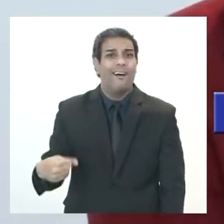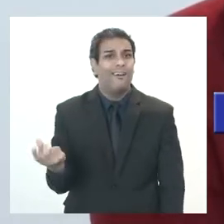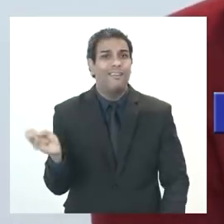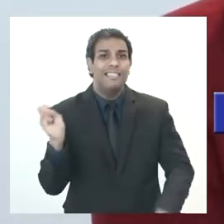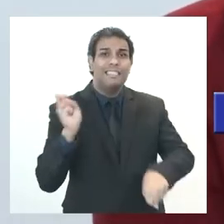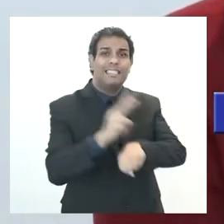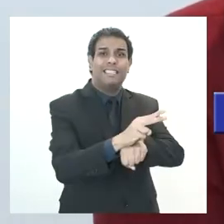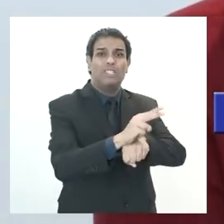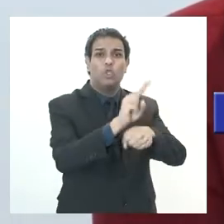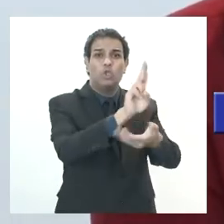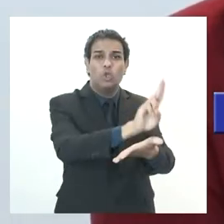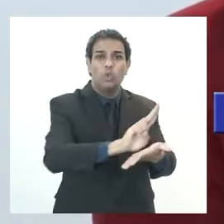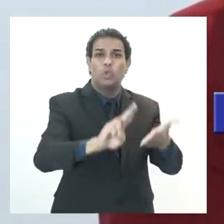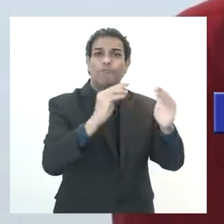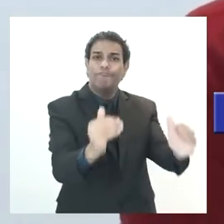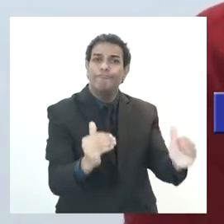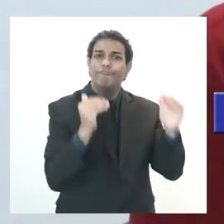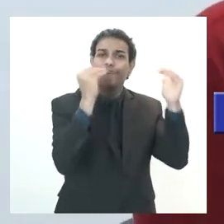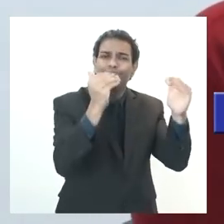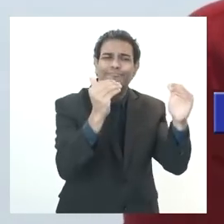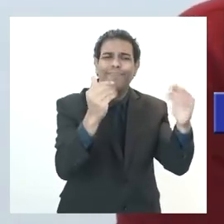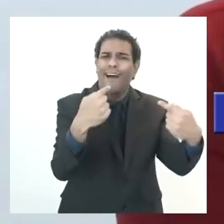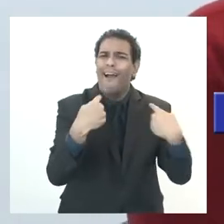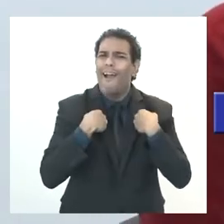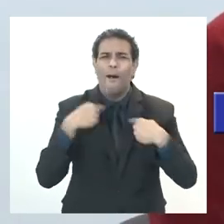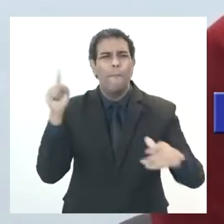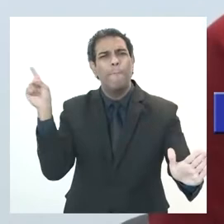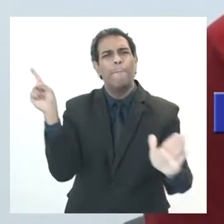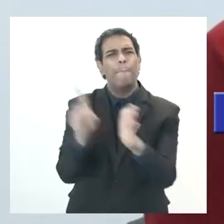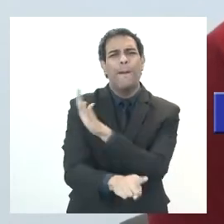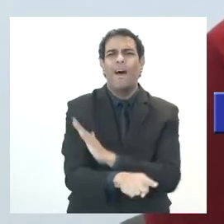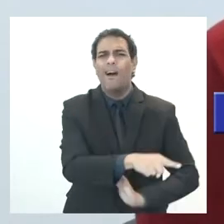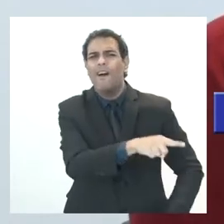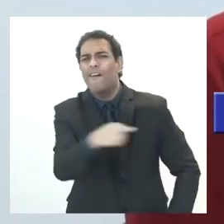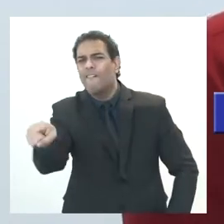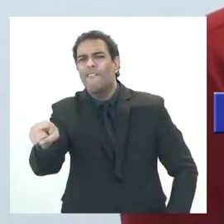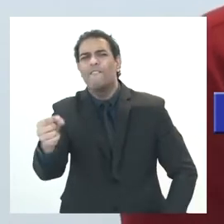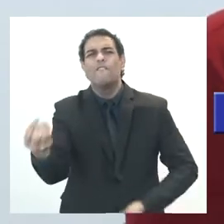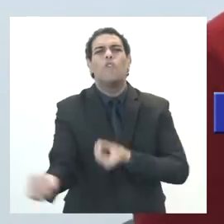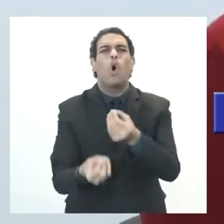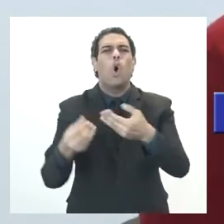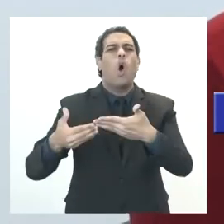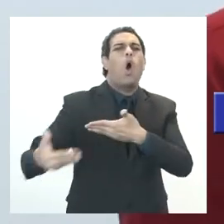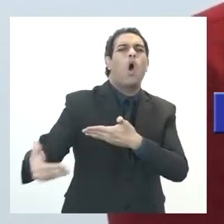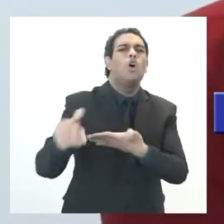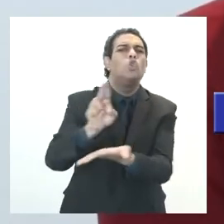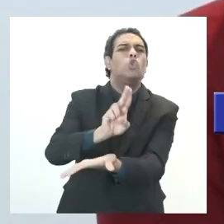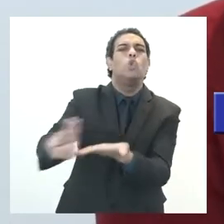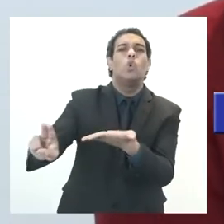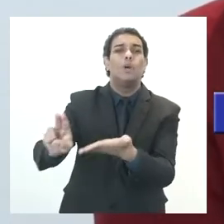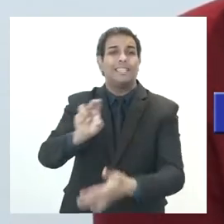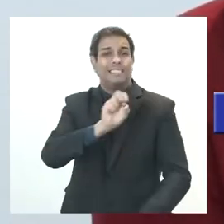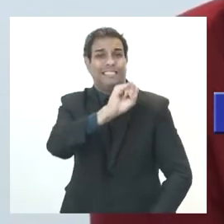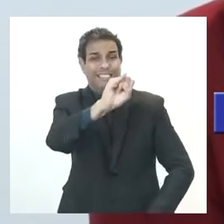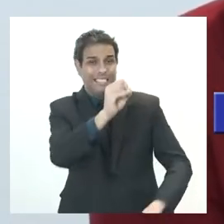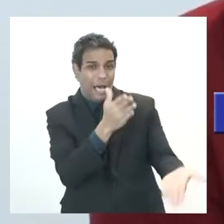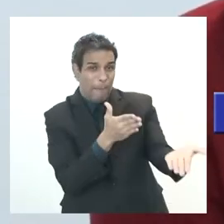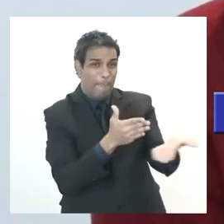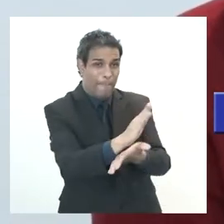ingressar no ensino superior né e o mesmo para trazer uma pergunta o que serão as Universidades com aprovação da reforma